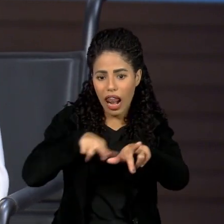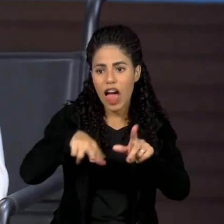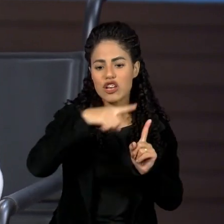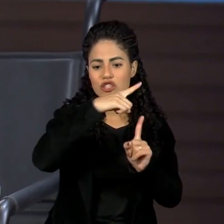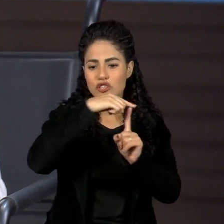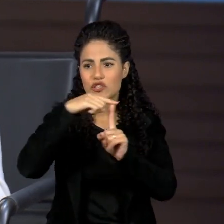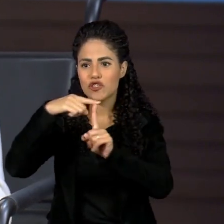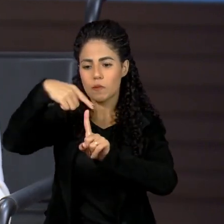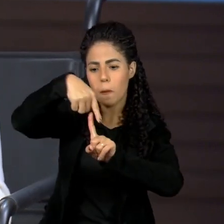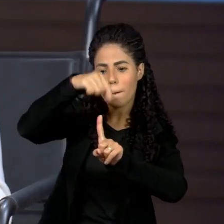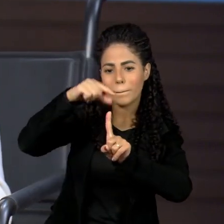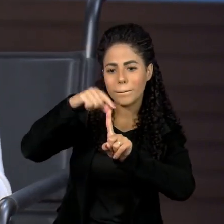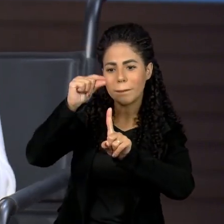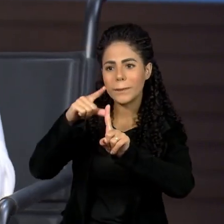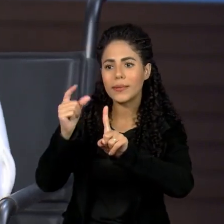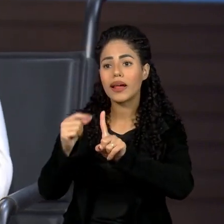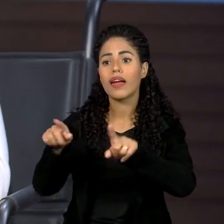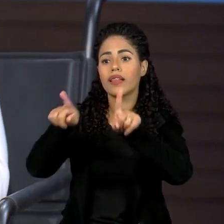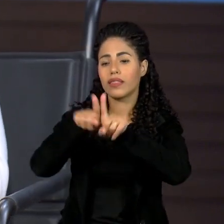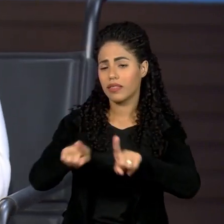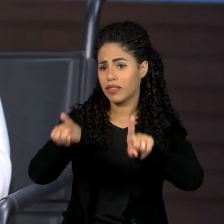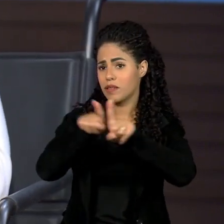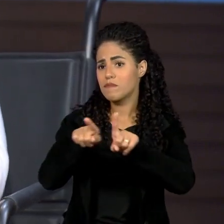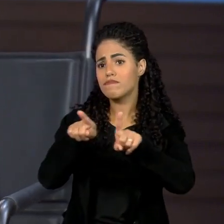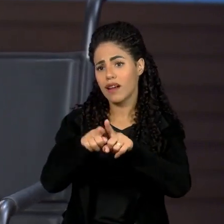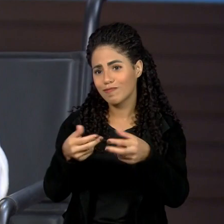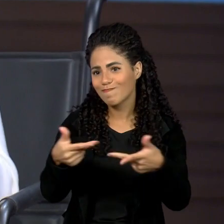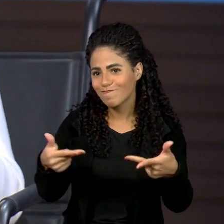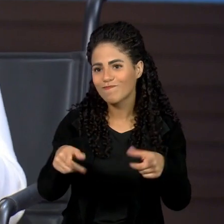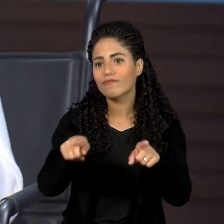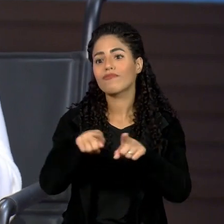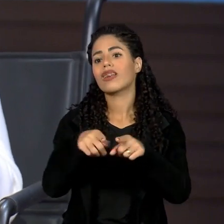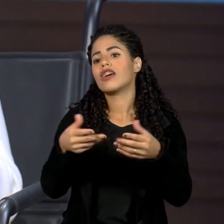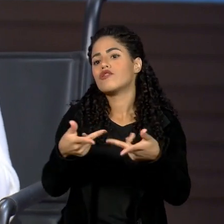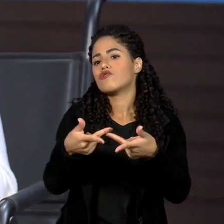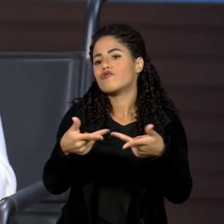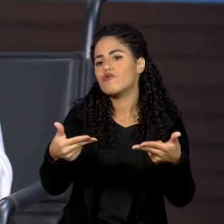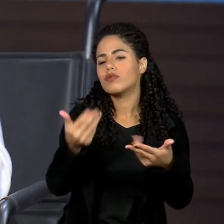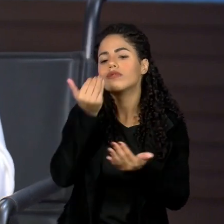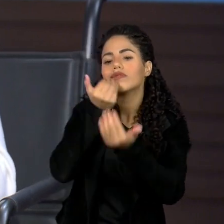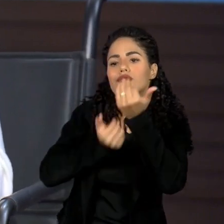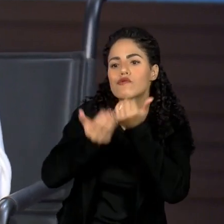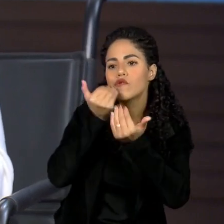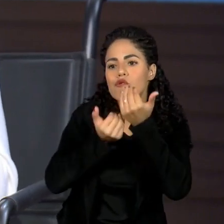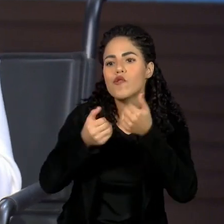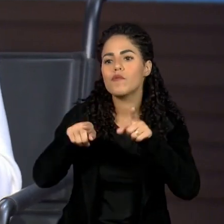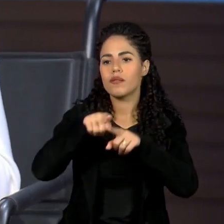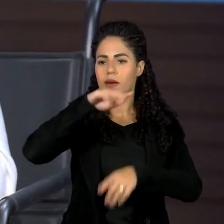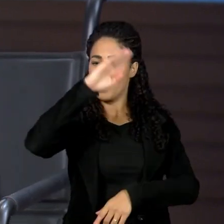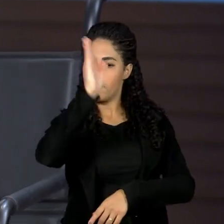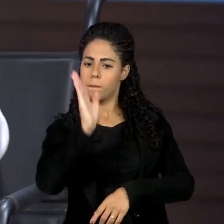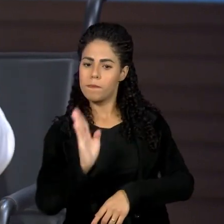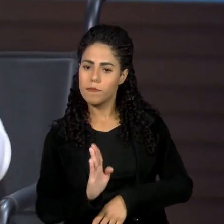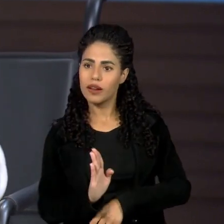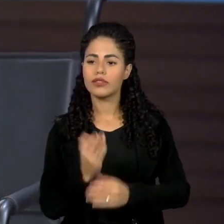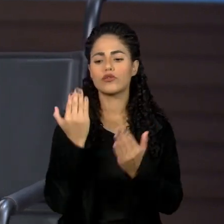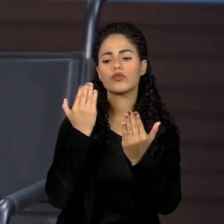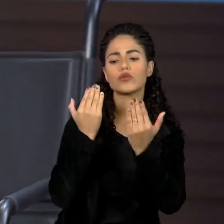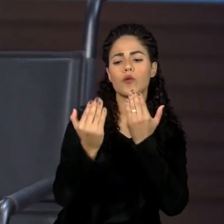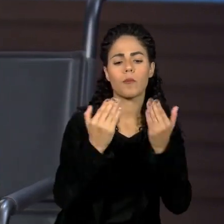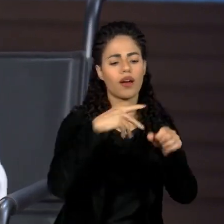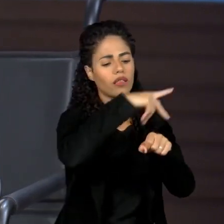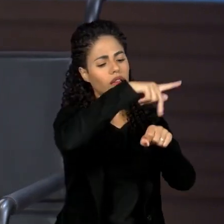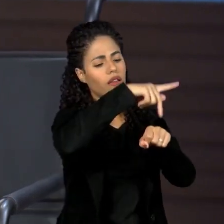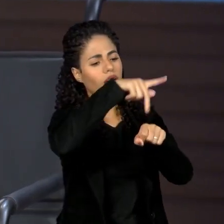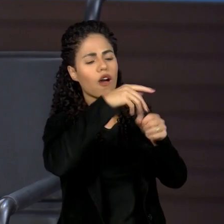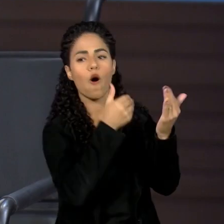espécies, de plantas consumidas, e, ao mesmo tempo, uma uniformização do consumo do Brasil em relação a outros países. Então, hoje,